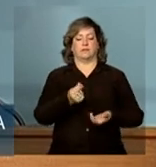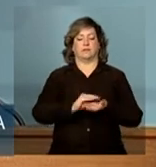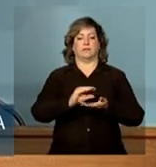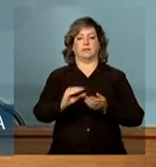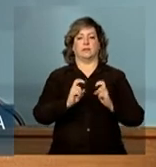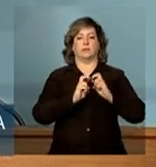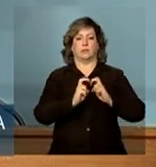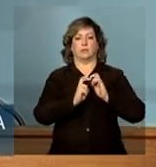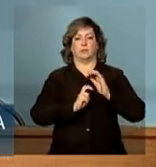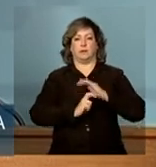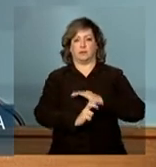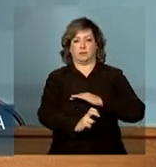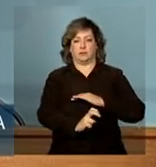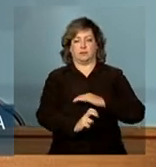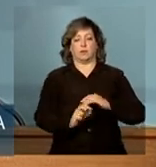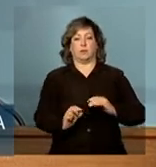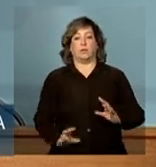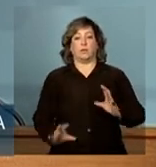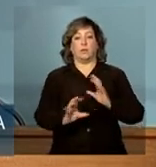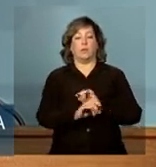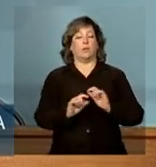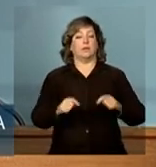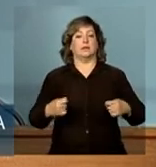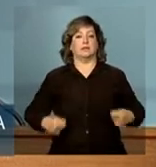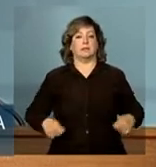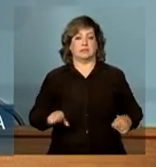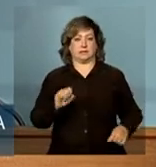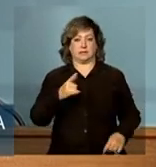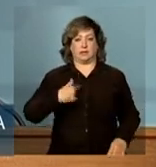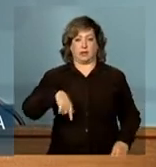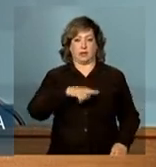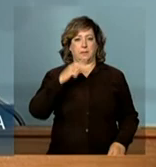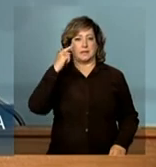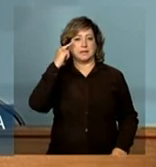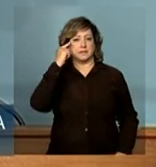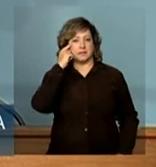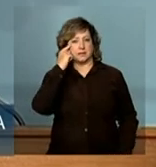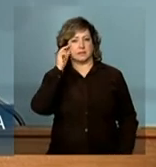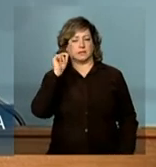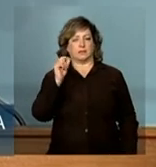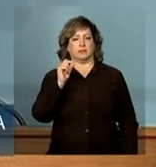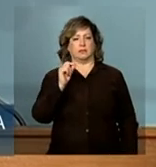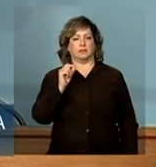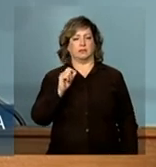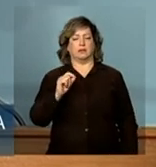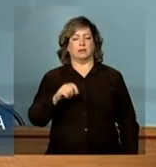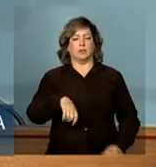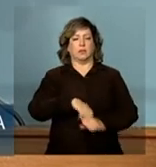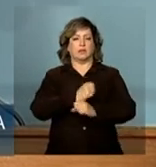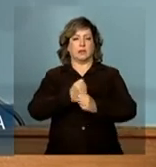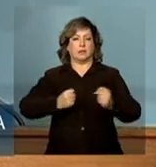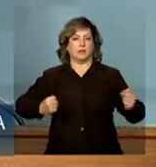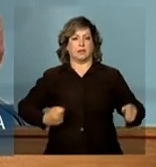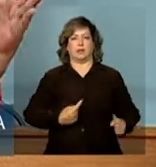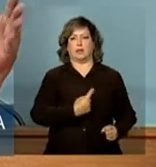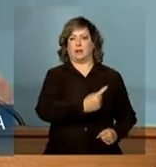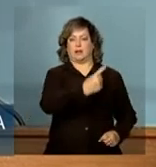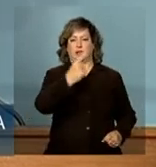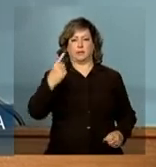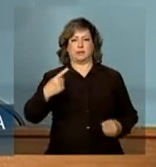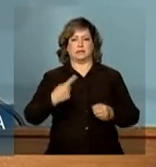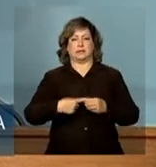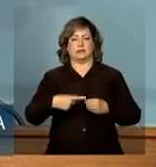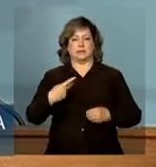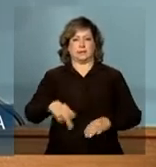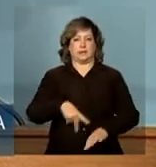na quantidade necessária, se a gente pensar o tamanho de cada uma das cidades desse país, de Porto